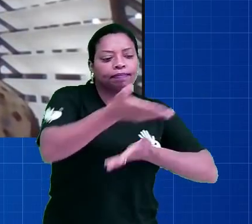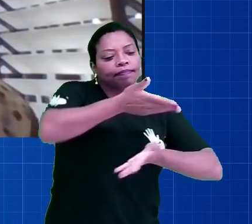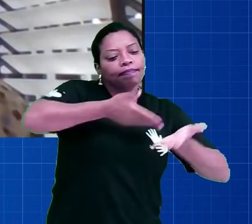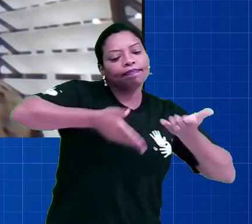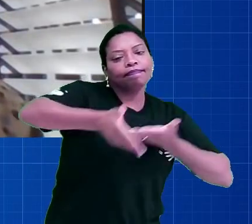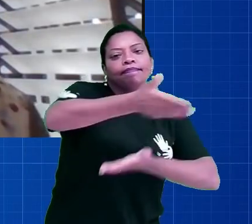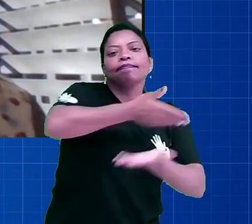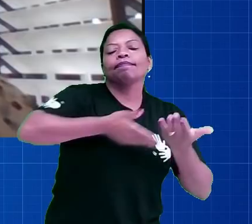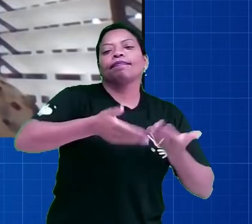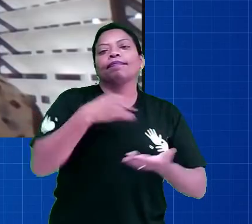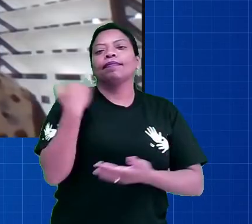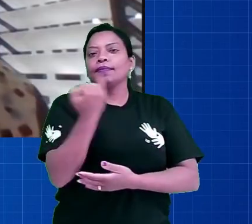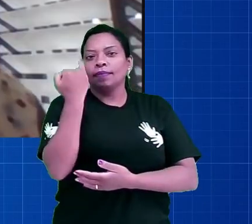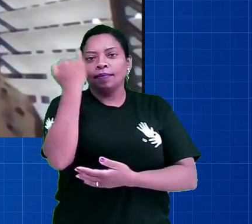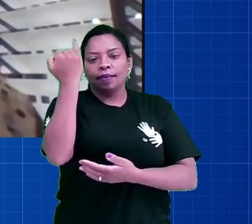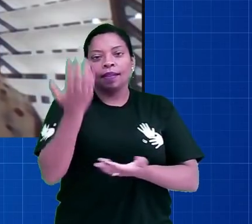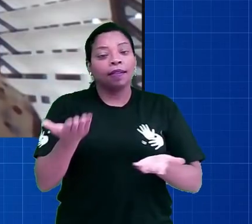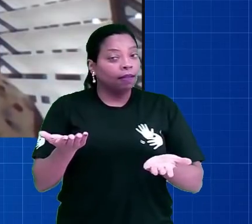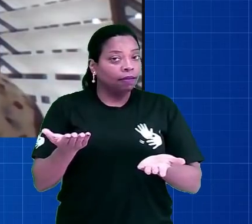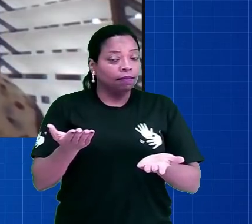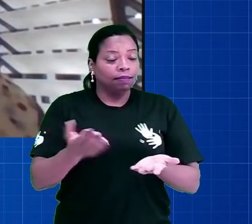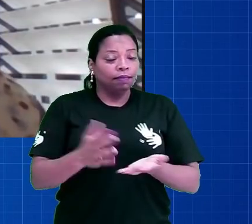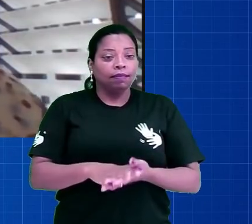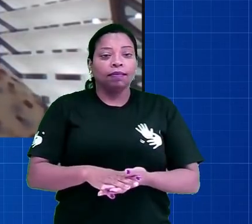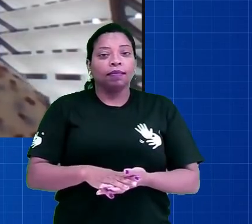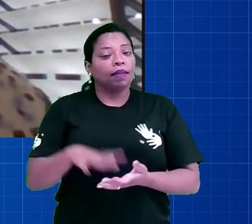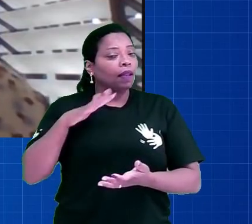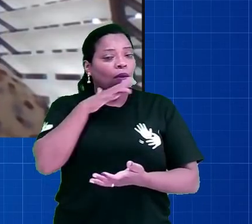co-ensino, né? Isso é óbvio, né? Então, que